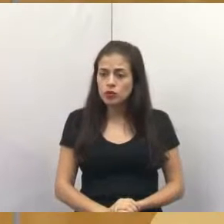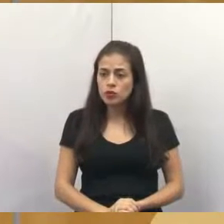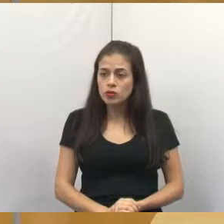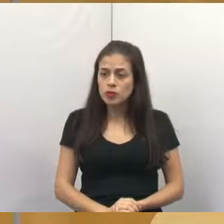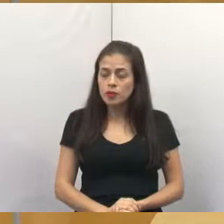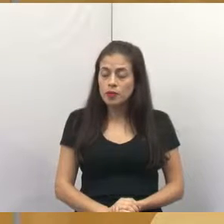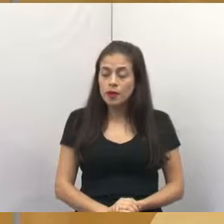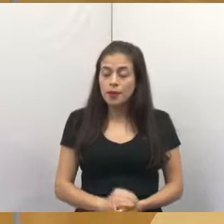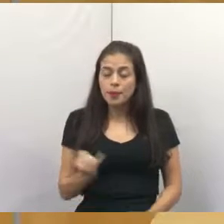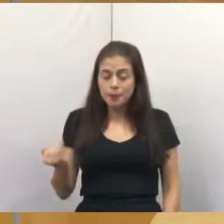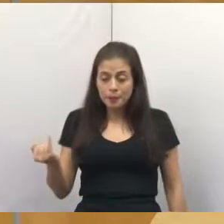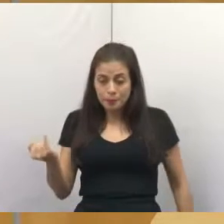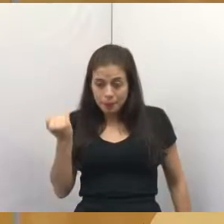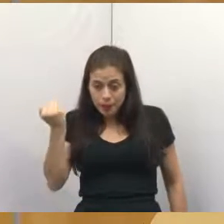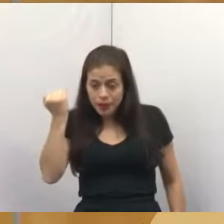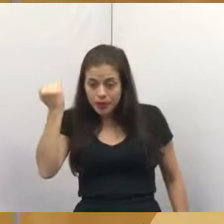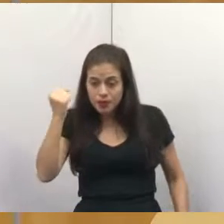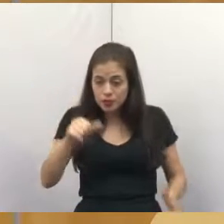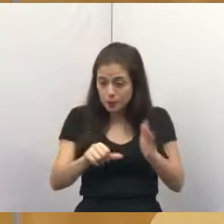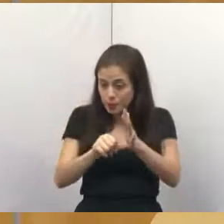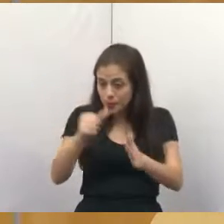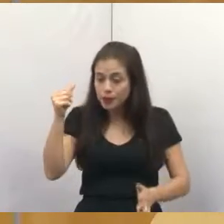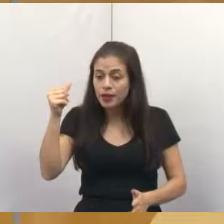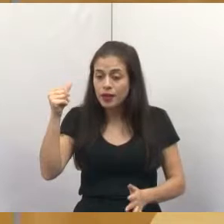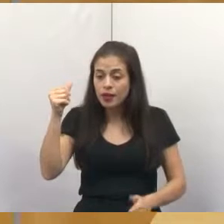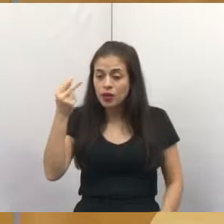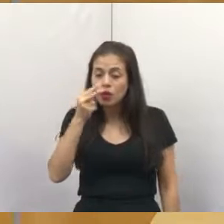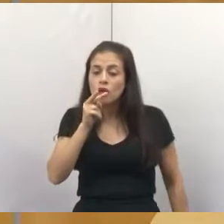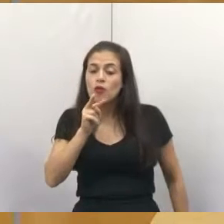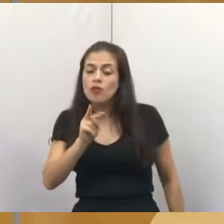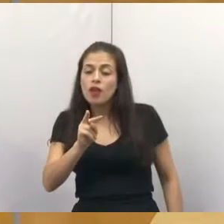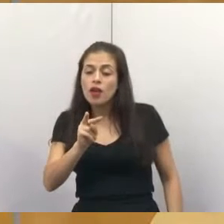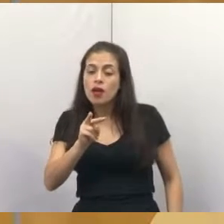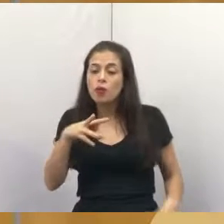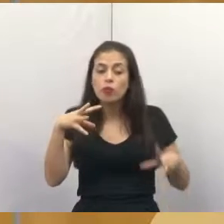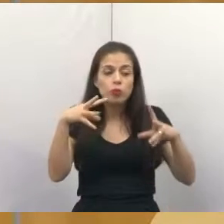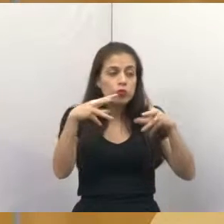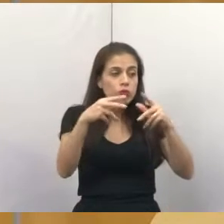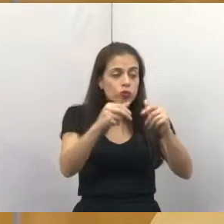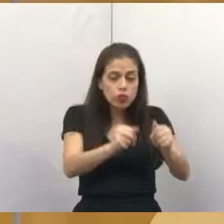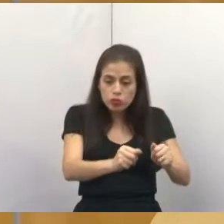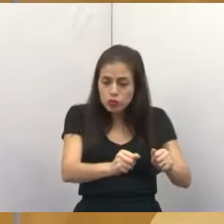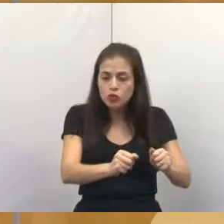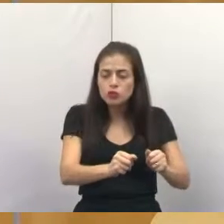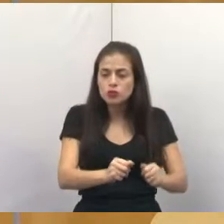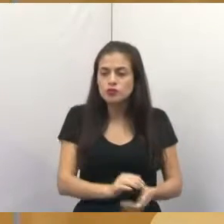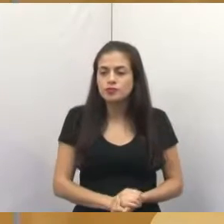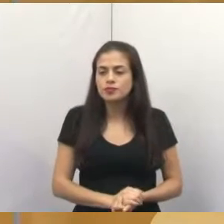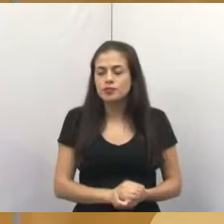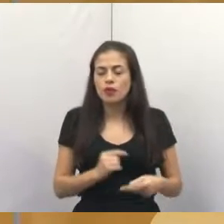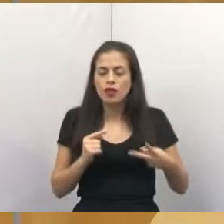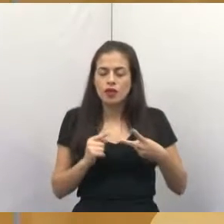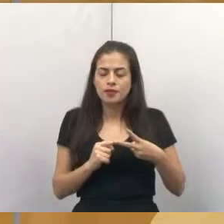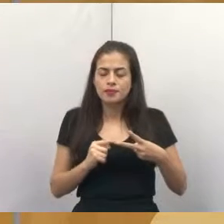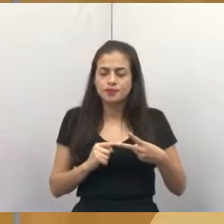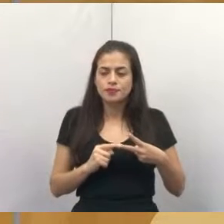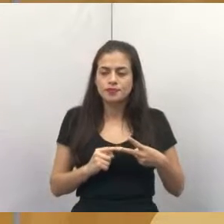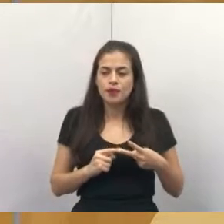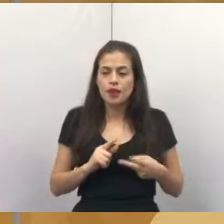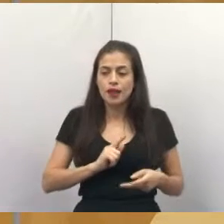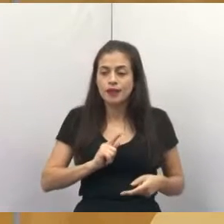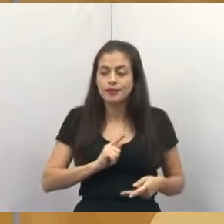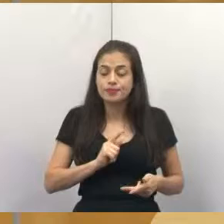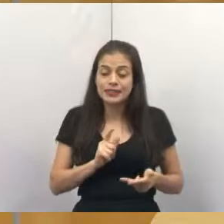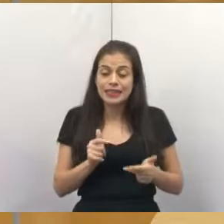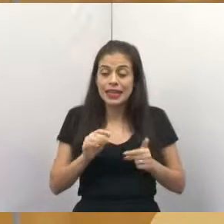o interesse público. Esse é o primeiro ponto. Segundo ponto, nós temos uma questão